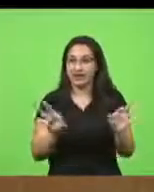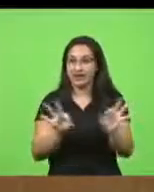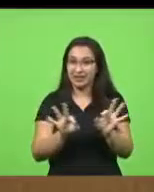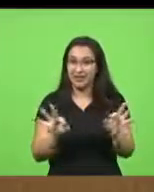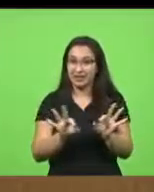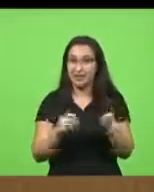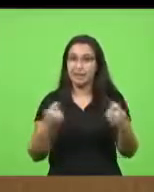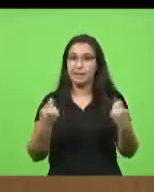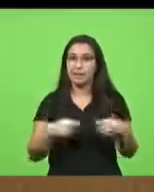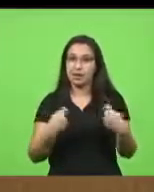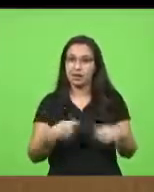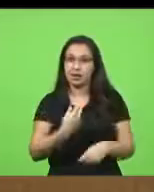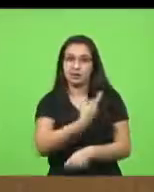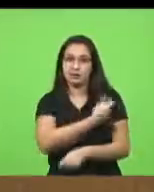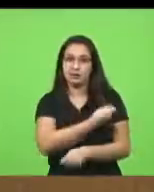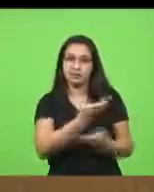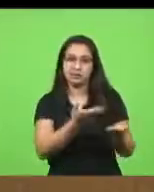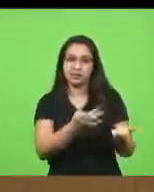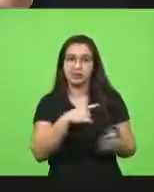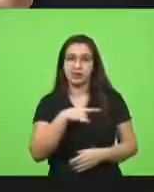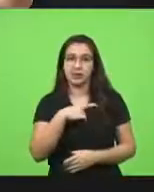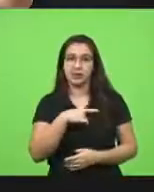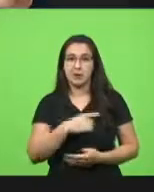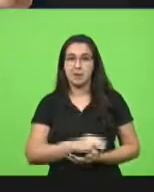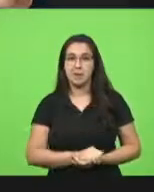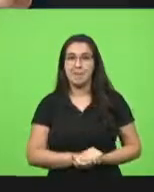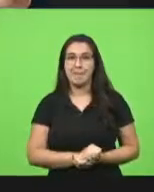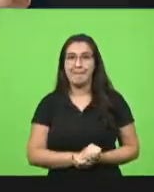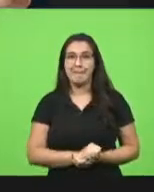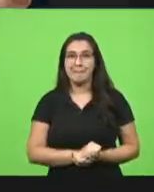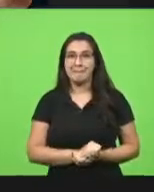aplicada imediatamente. Obrigado, senhor presidente.